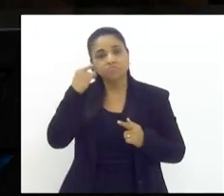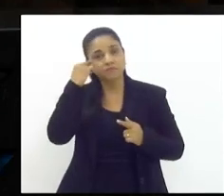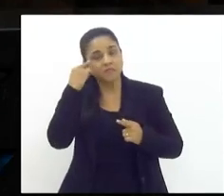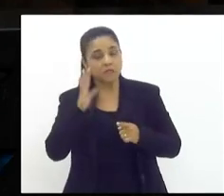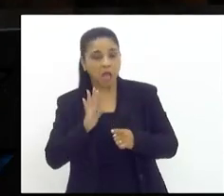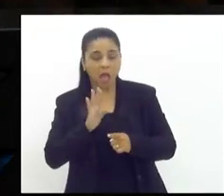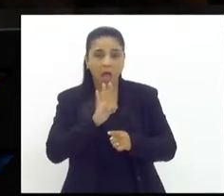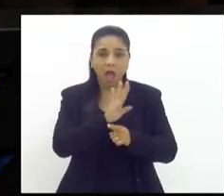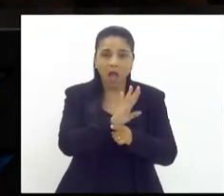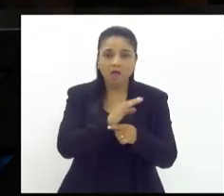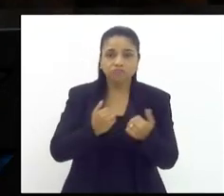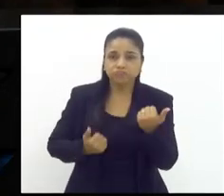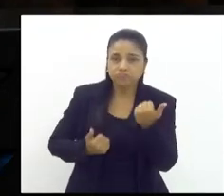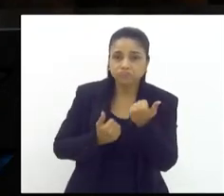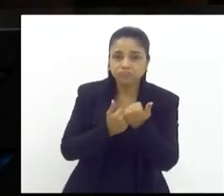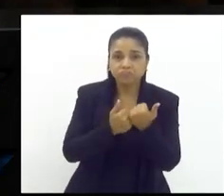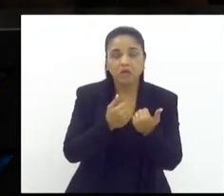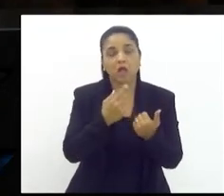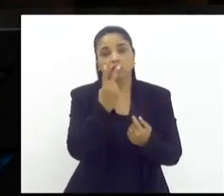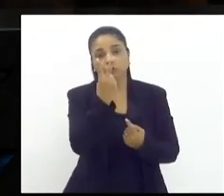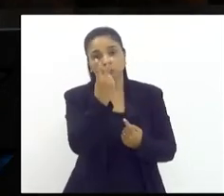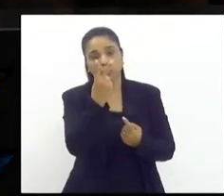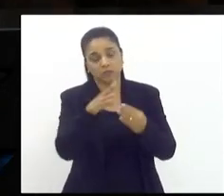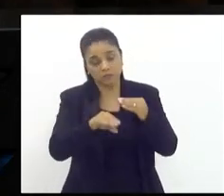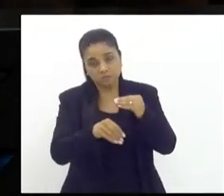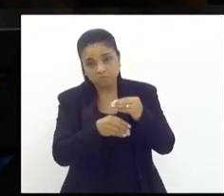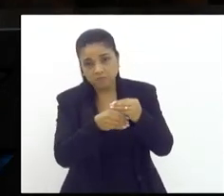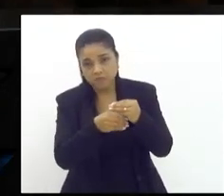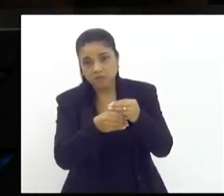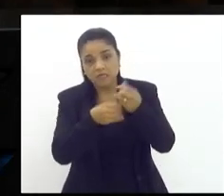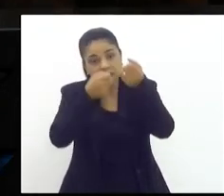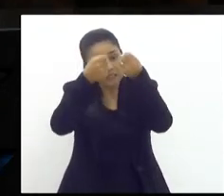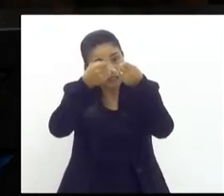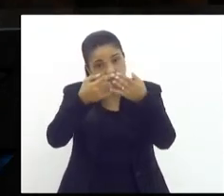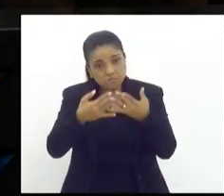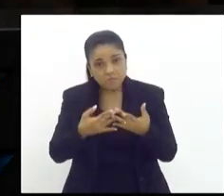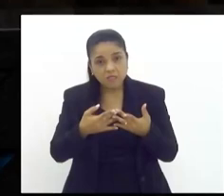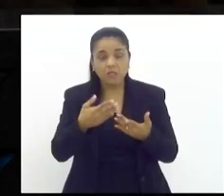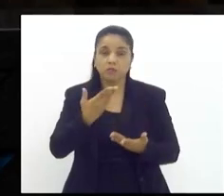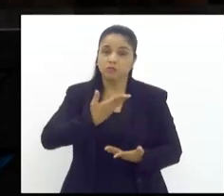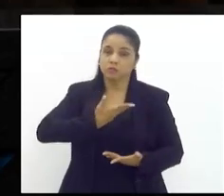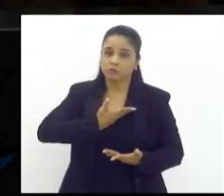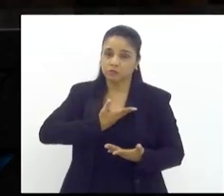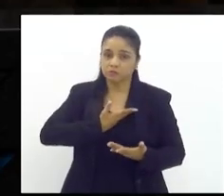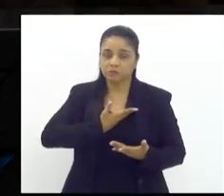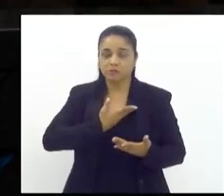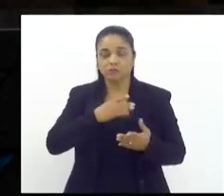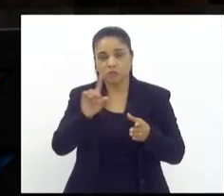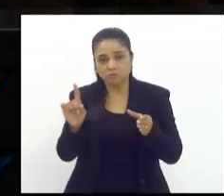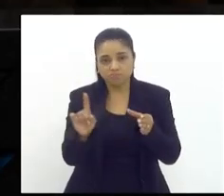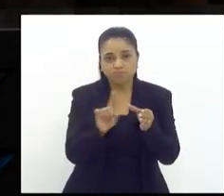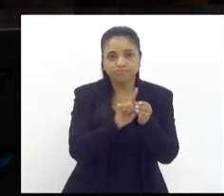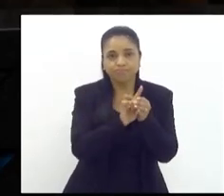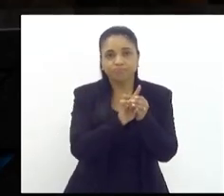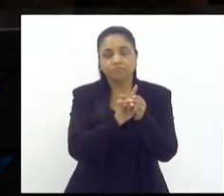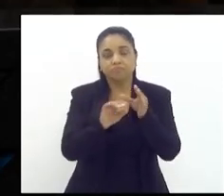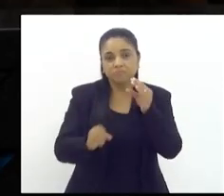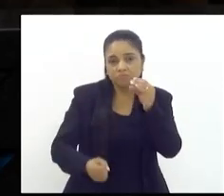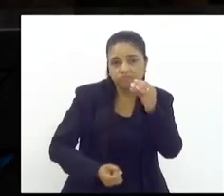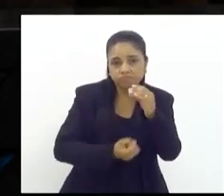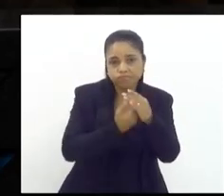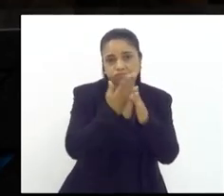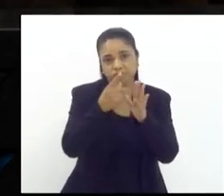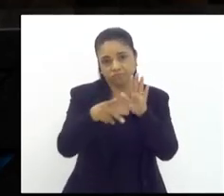essas duas emendas e tô explicando aos companheiras e companheiros autores do projeto o sentido